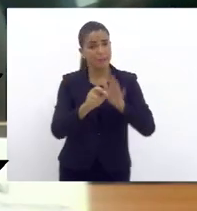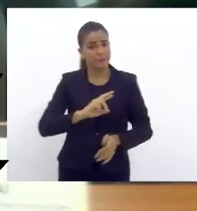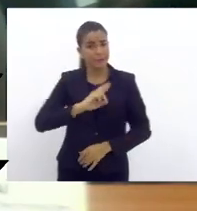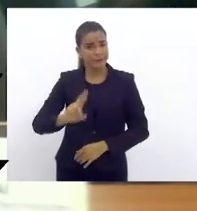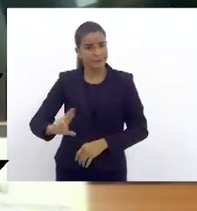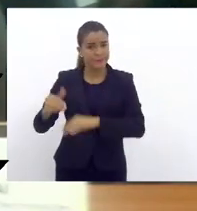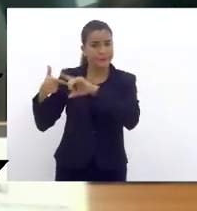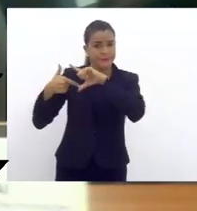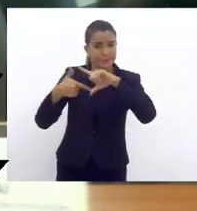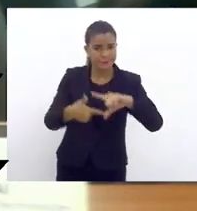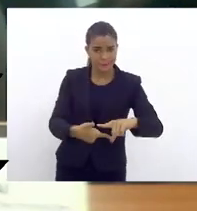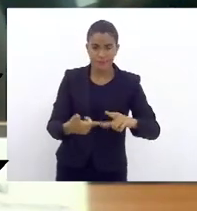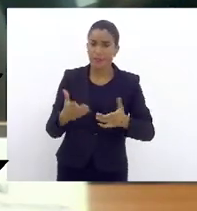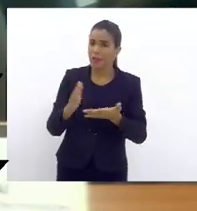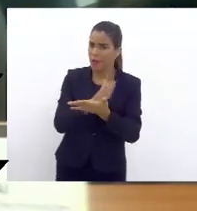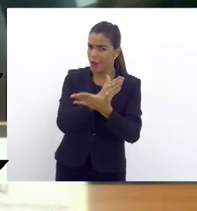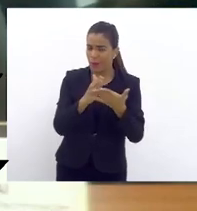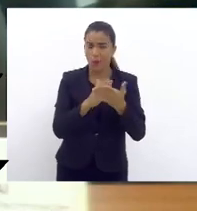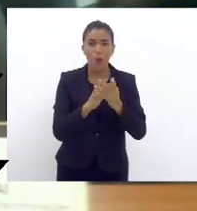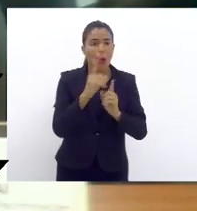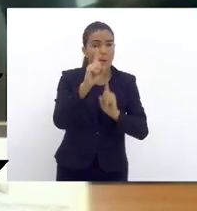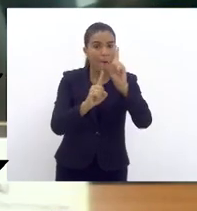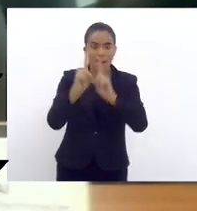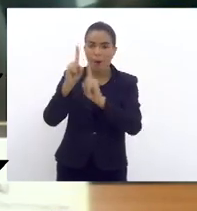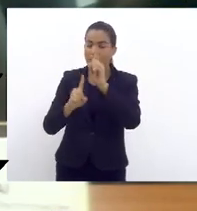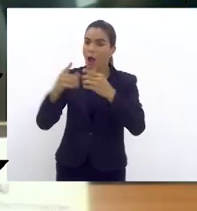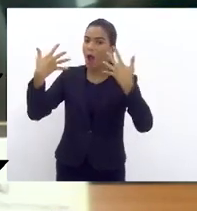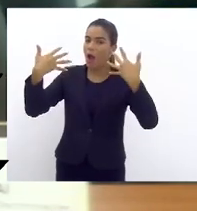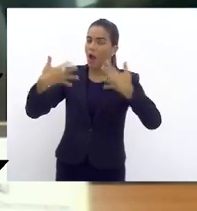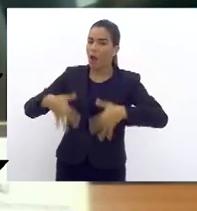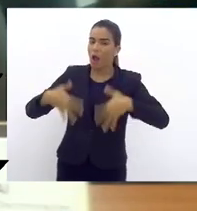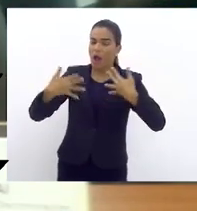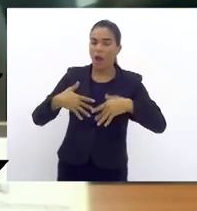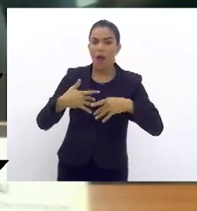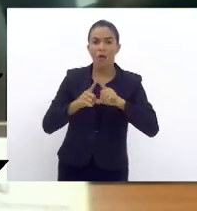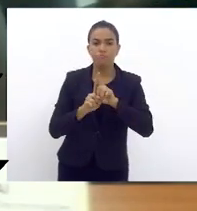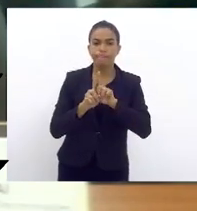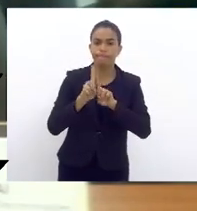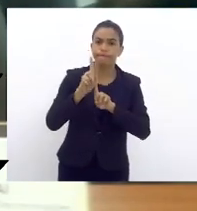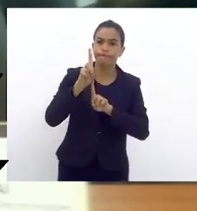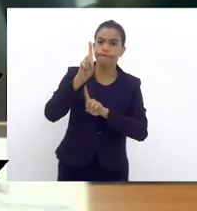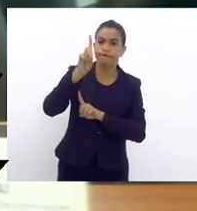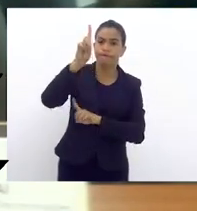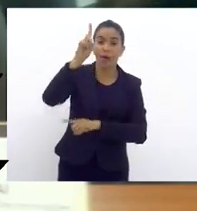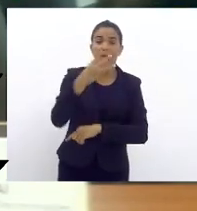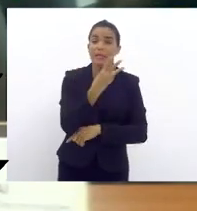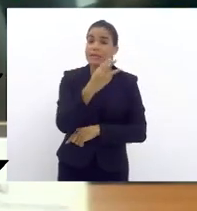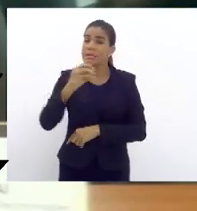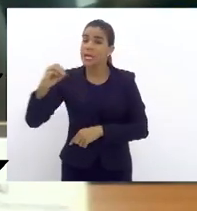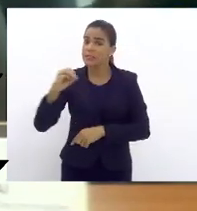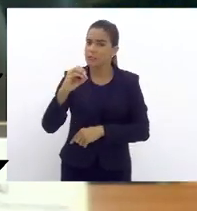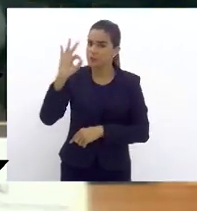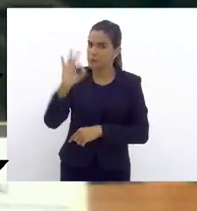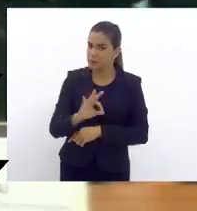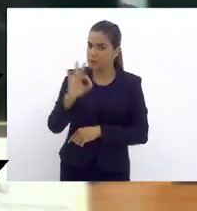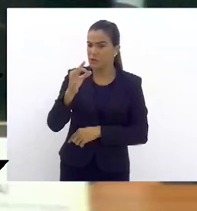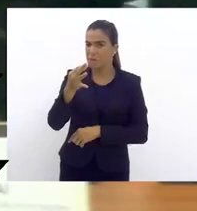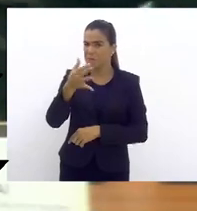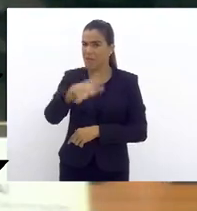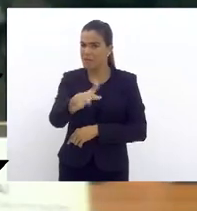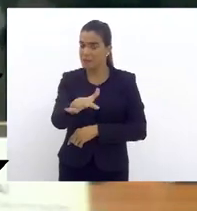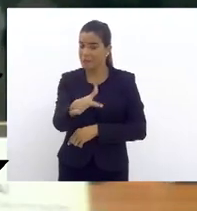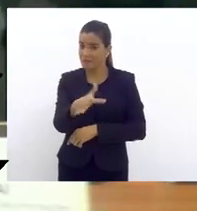tradicionais né os dados são alarmantes aumentou em 300% mais ou menos